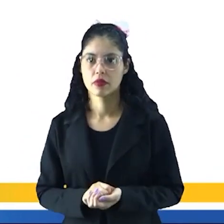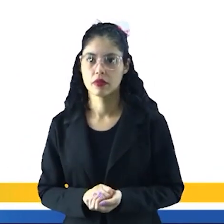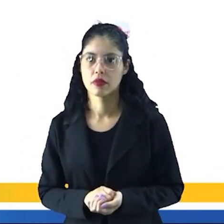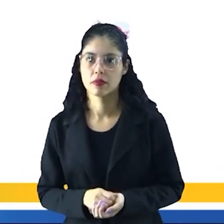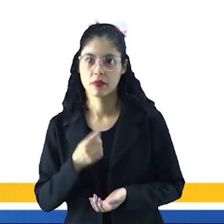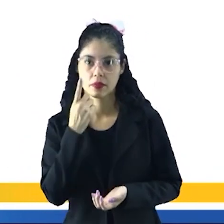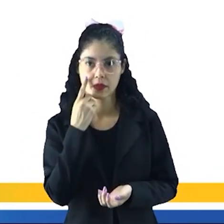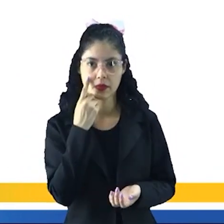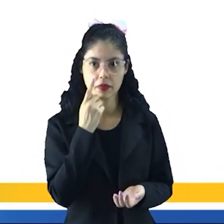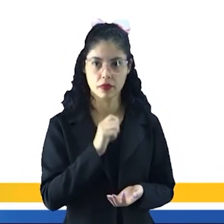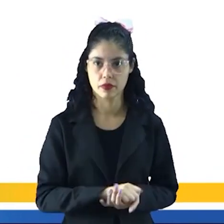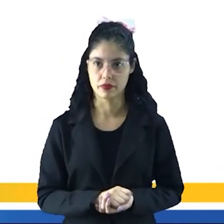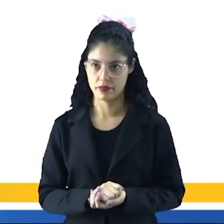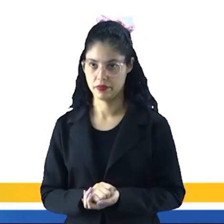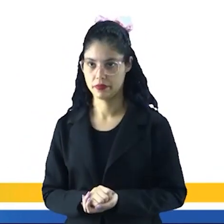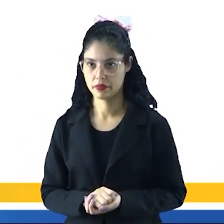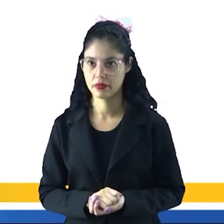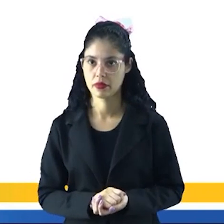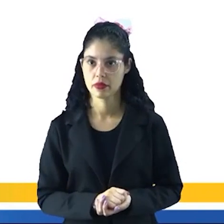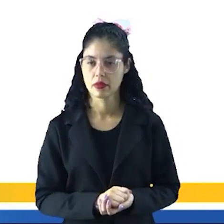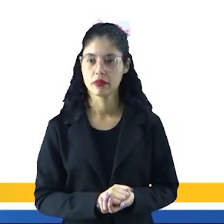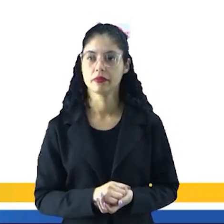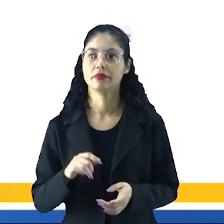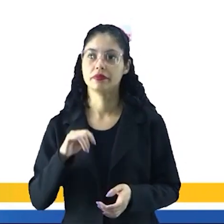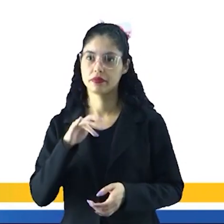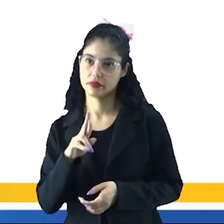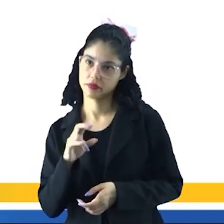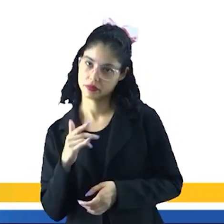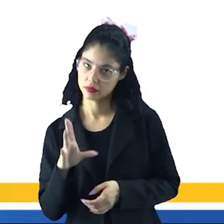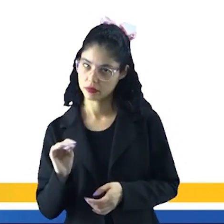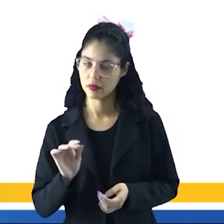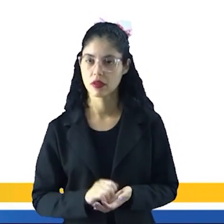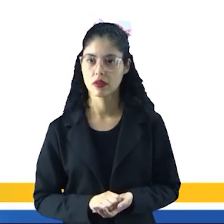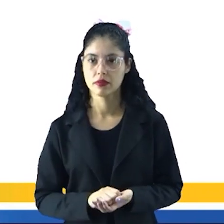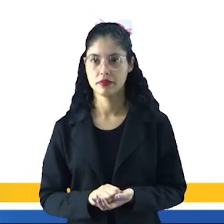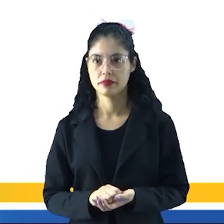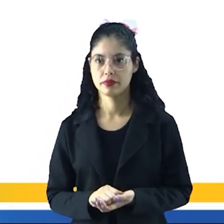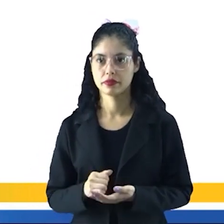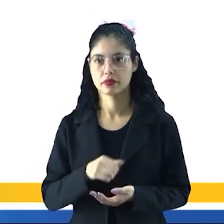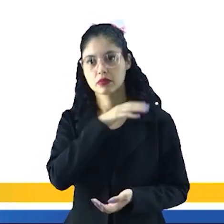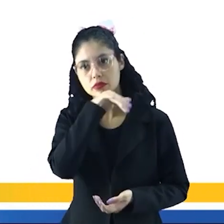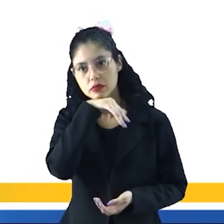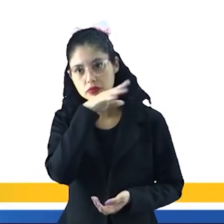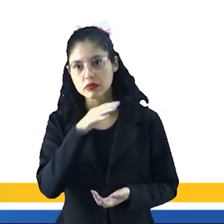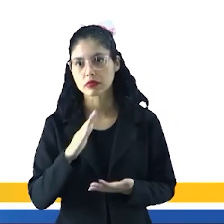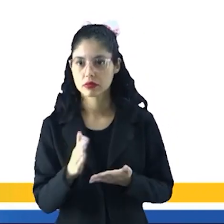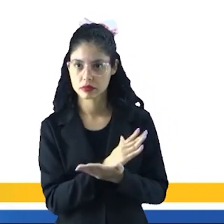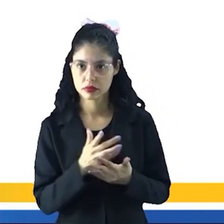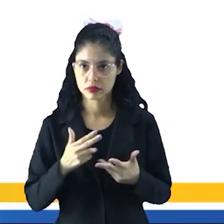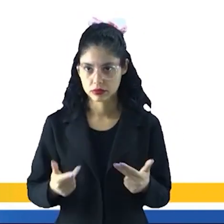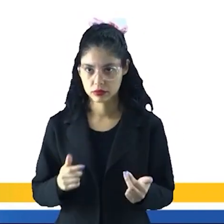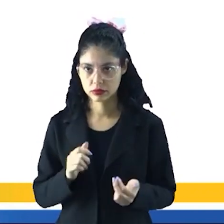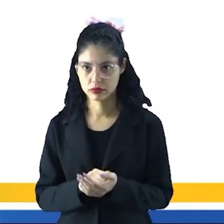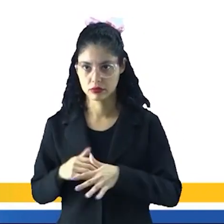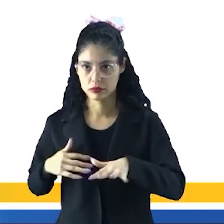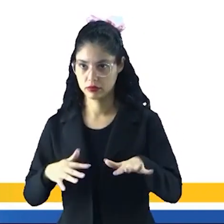Neto. Observe essa obra. É uma instalação, parece que é um animal, alguma coisa, né, que se